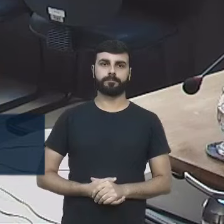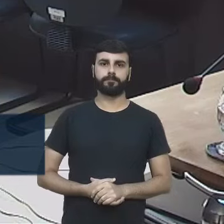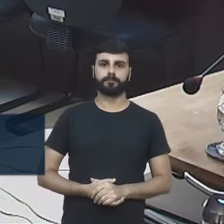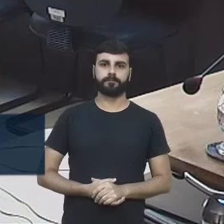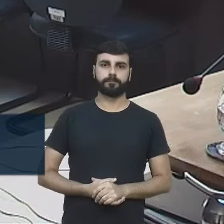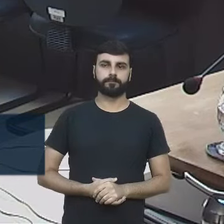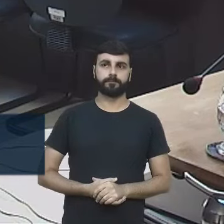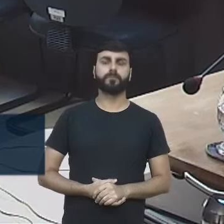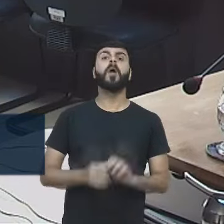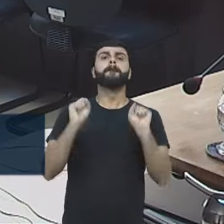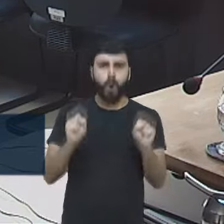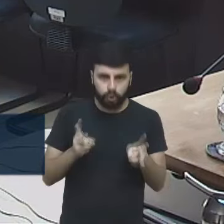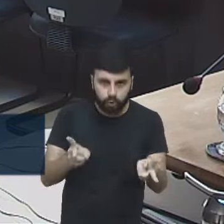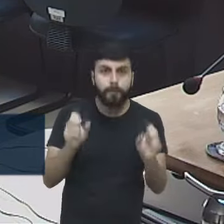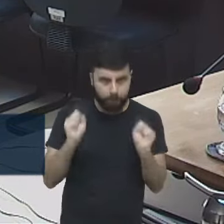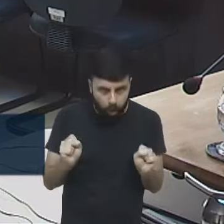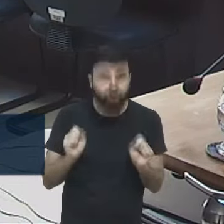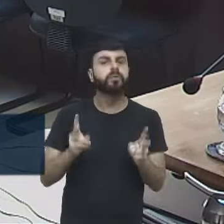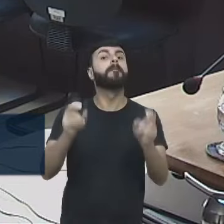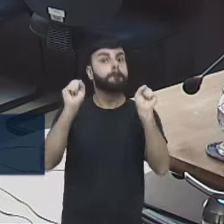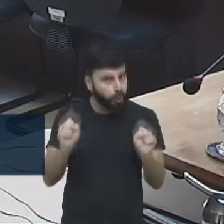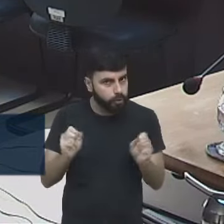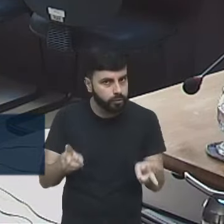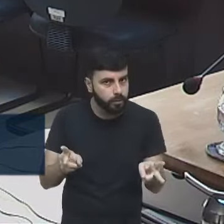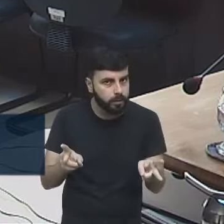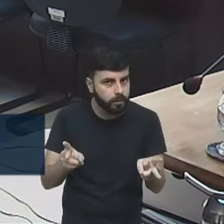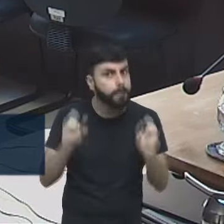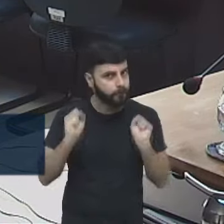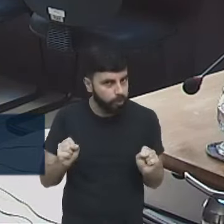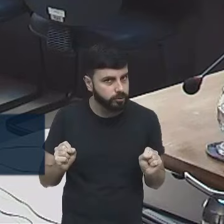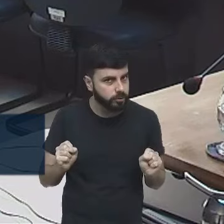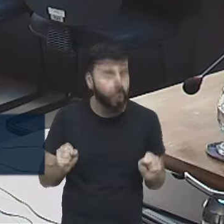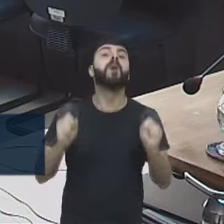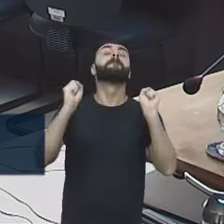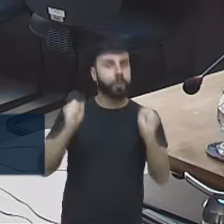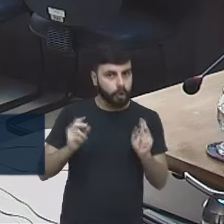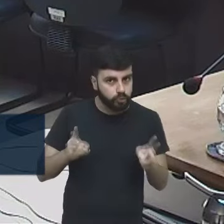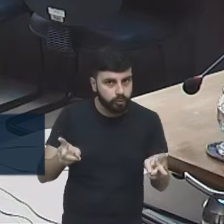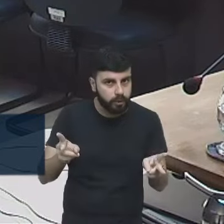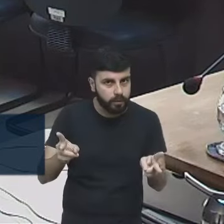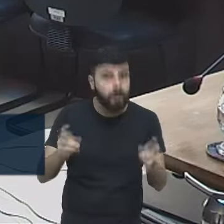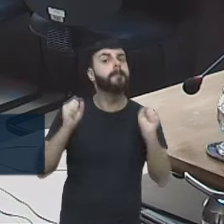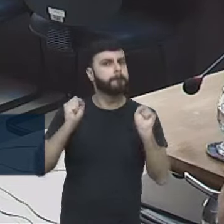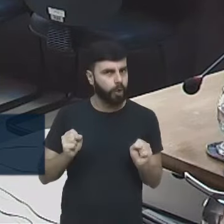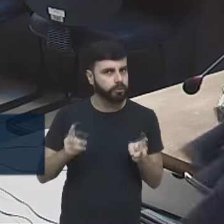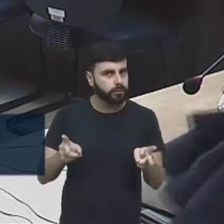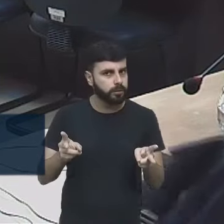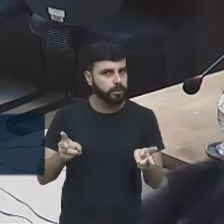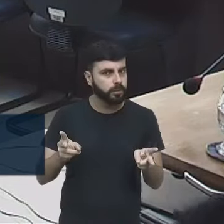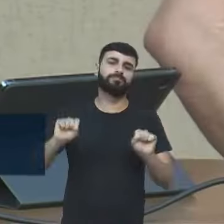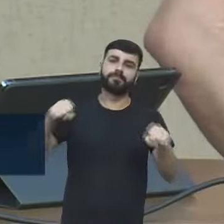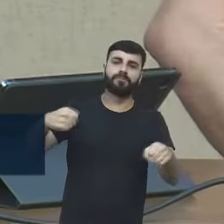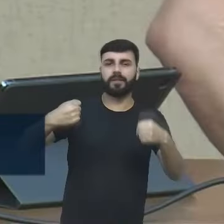reunião da câmara começou com tumulto tanto que o presidente da casa Vereador Rafael Cassimiro precisou pedir calma aos